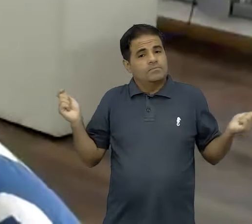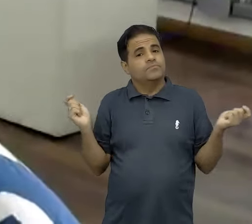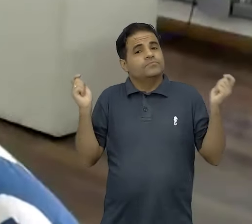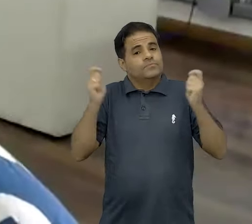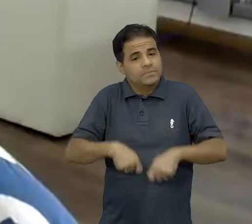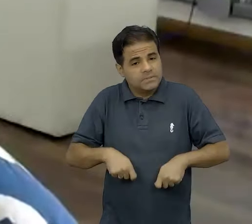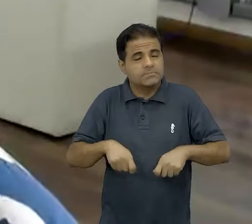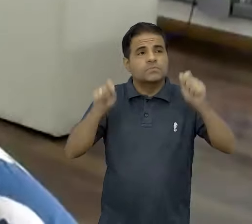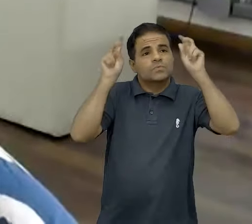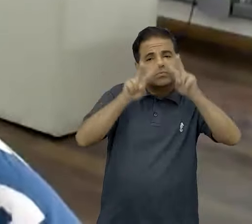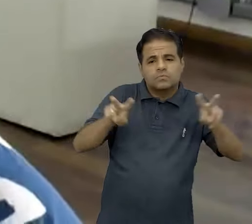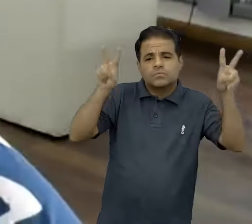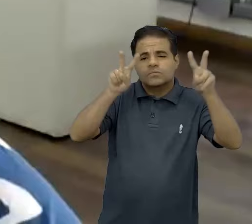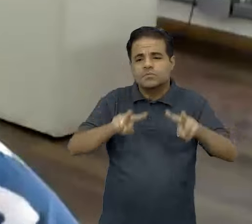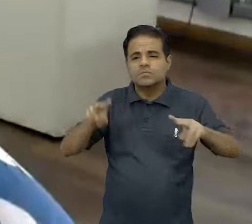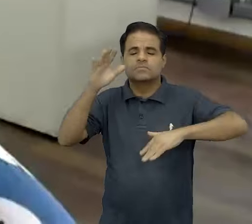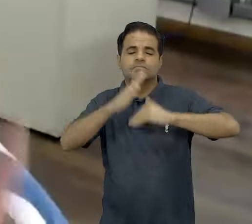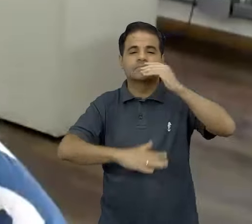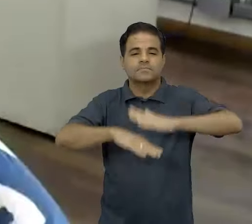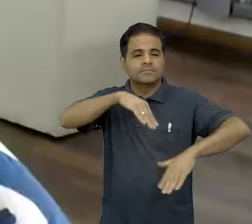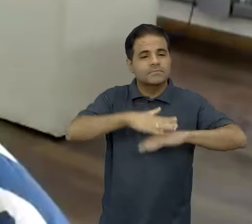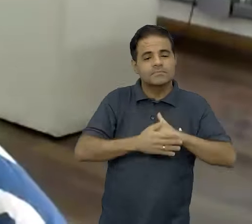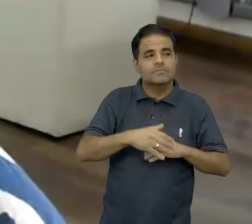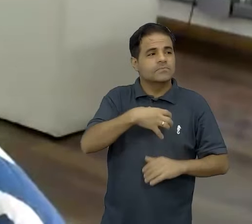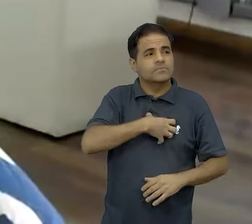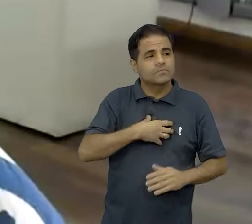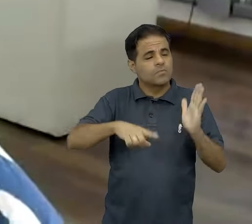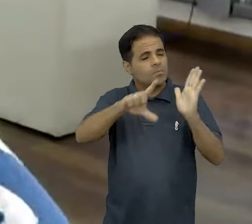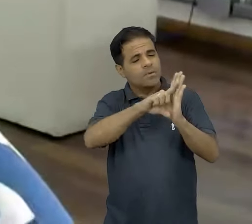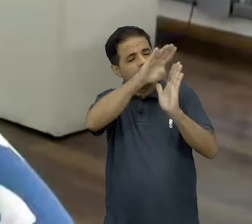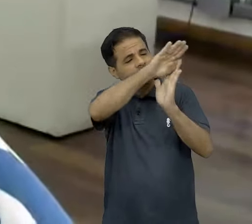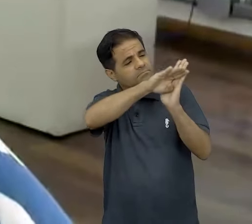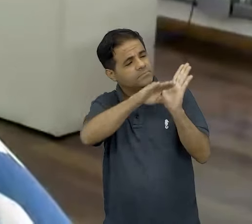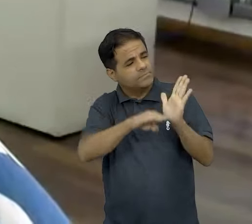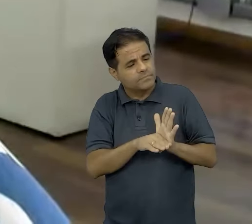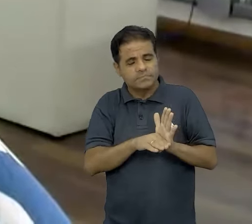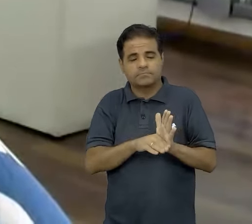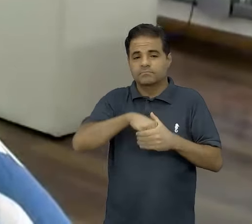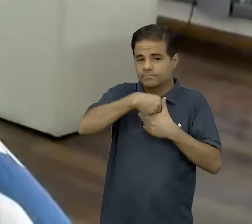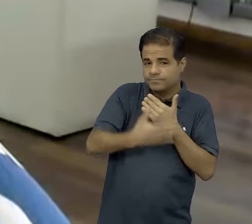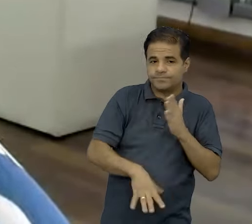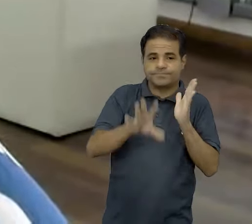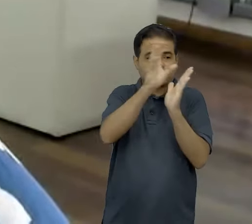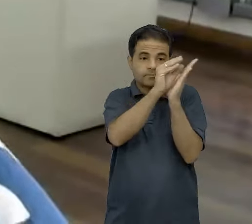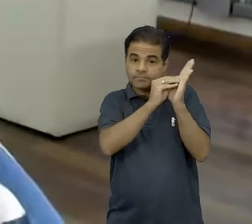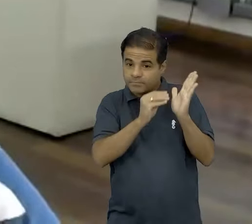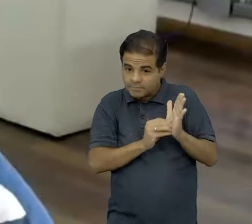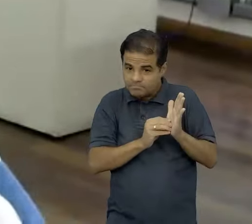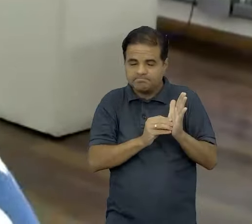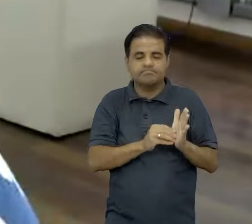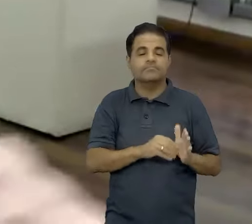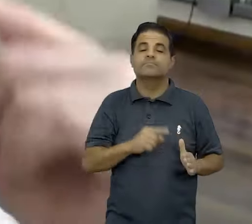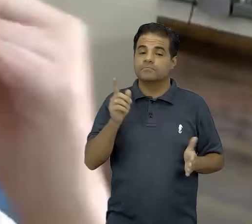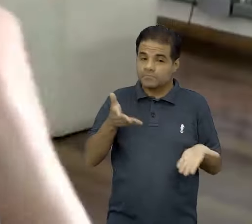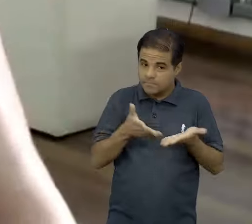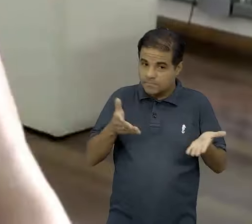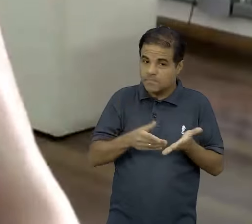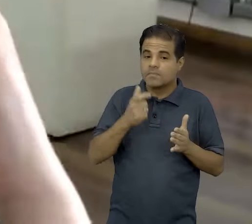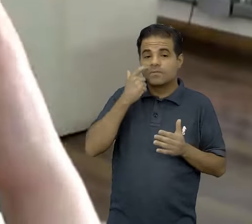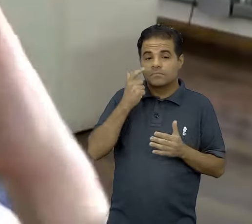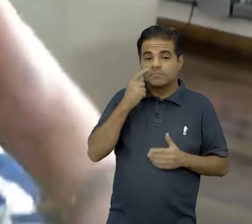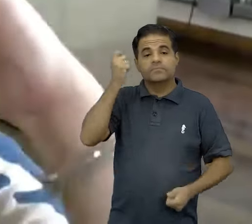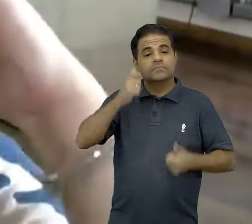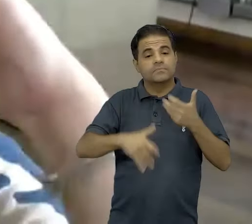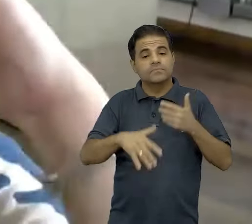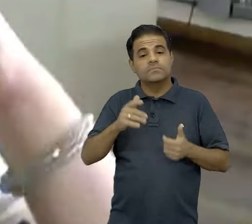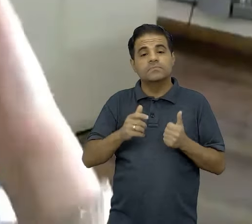possibilita olhar as habilidades não mais como uma lista de conteúdos, né? E agora a gente vai falar